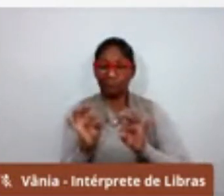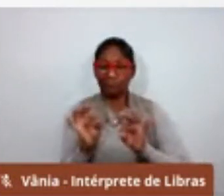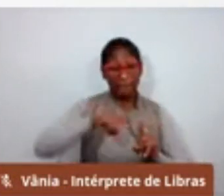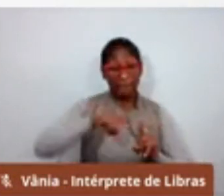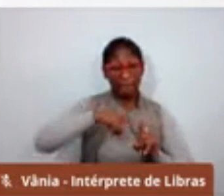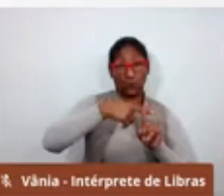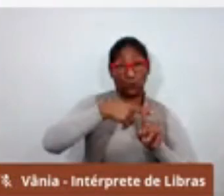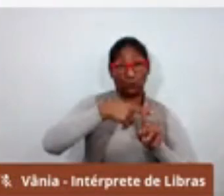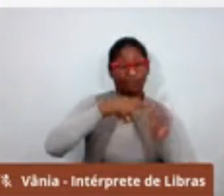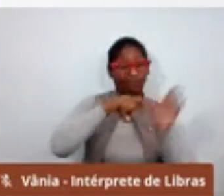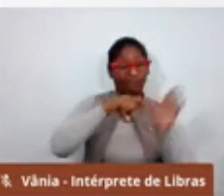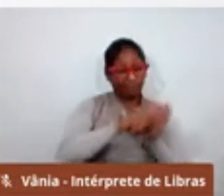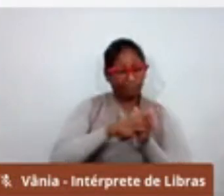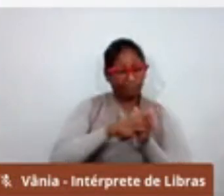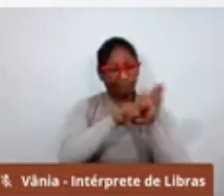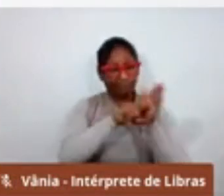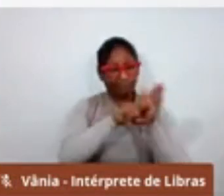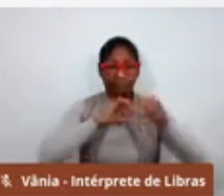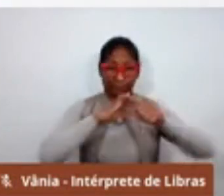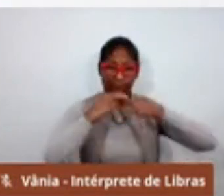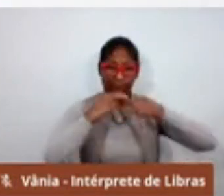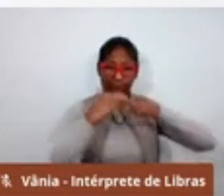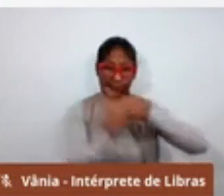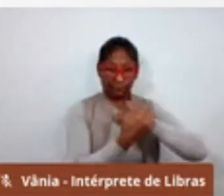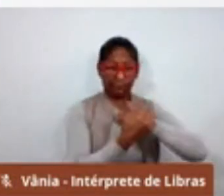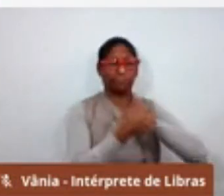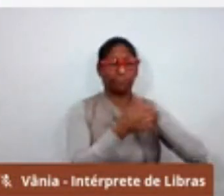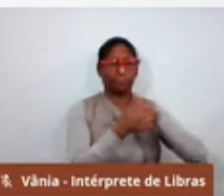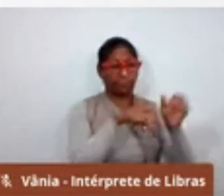positivadas para coronavírus, como também para